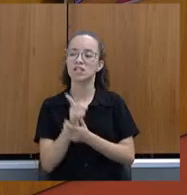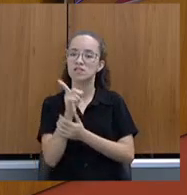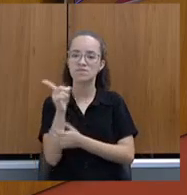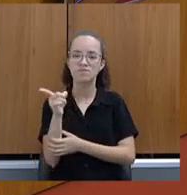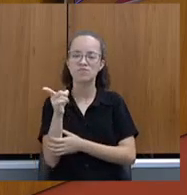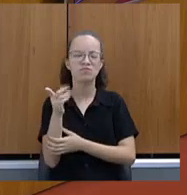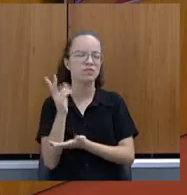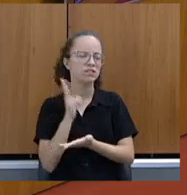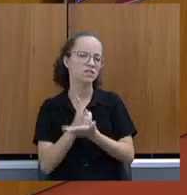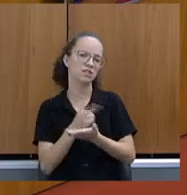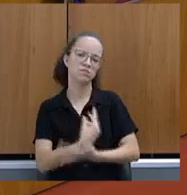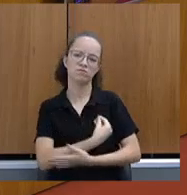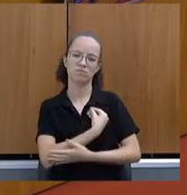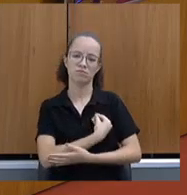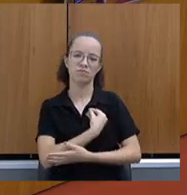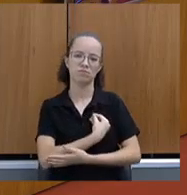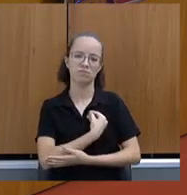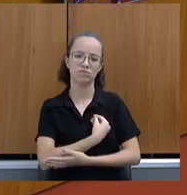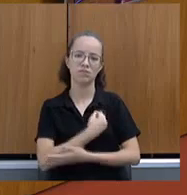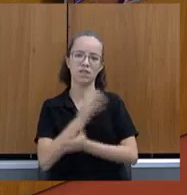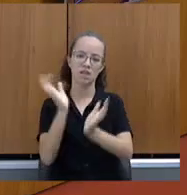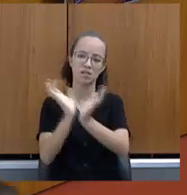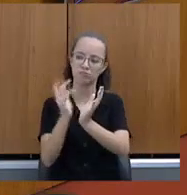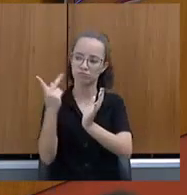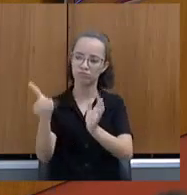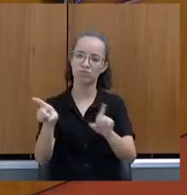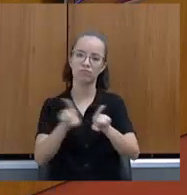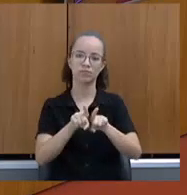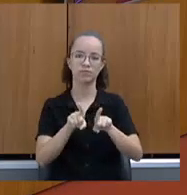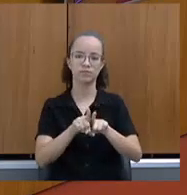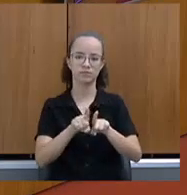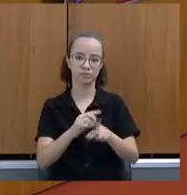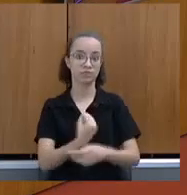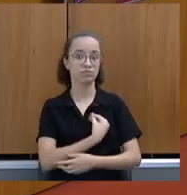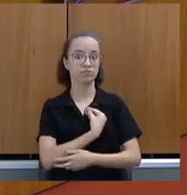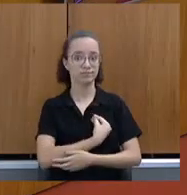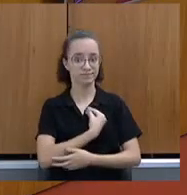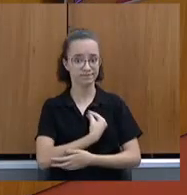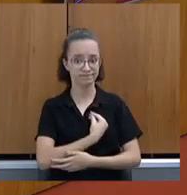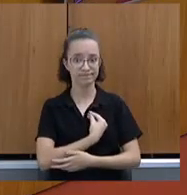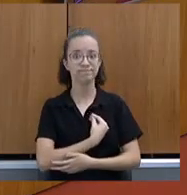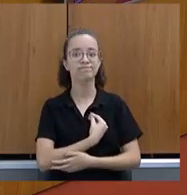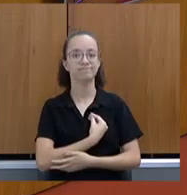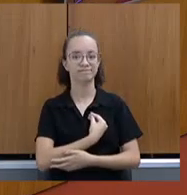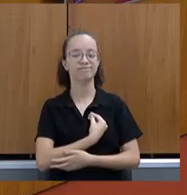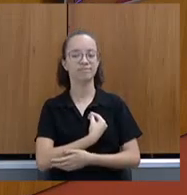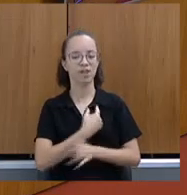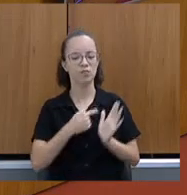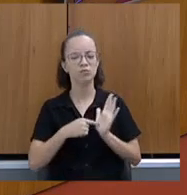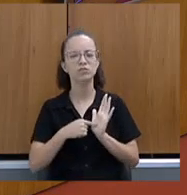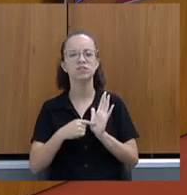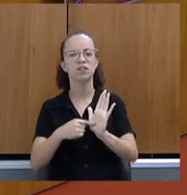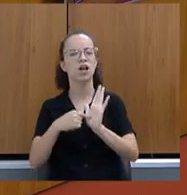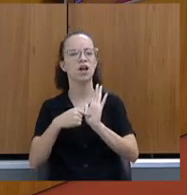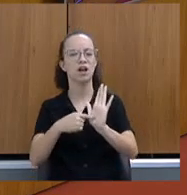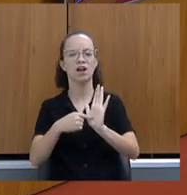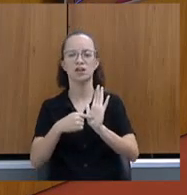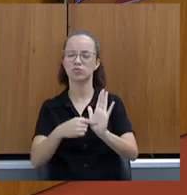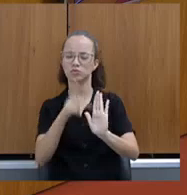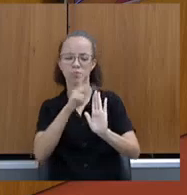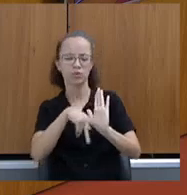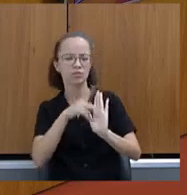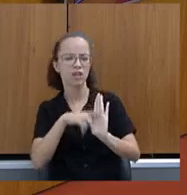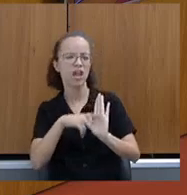esteve presente sempre com toda sua equipe aqui né Realmente trazendo aí as apresentações de